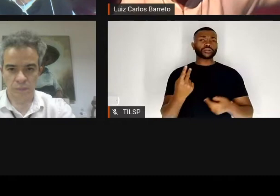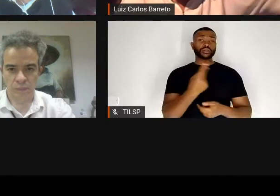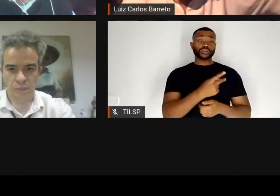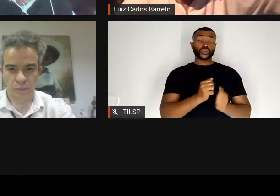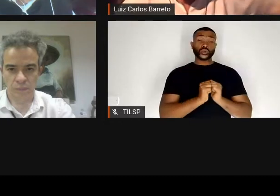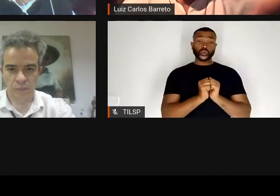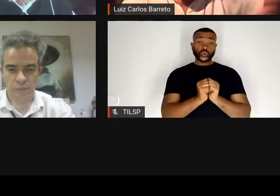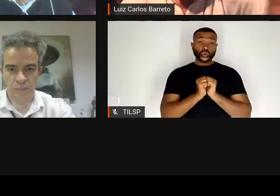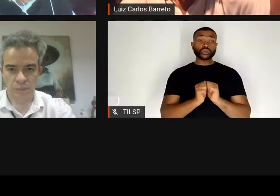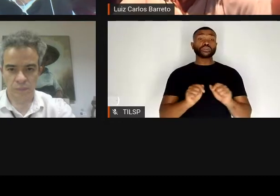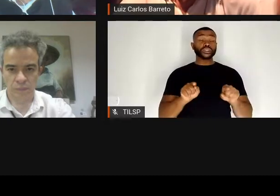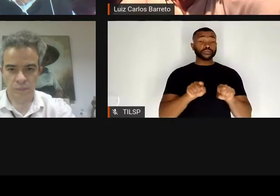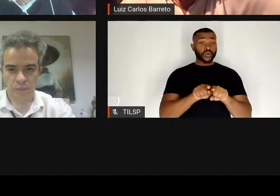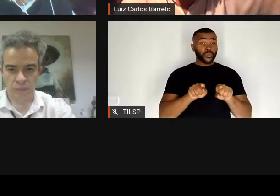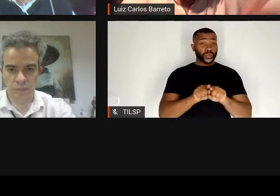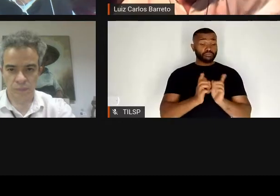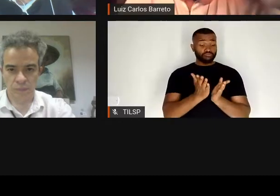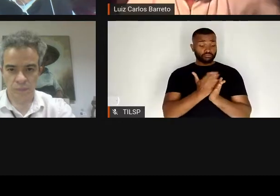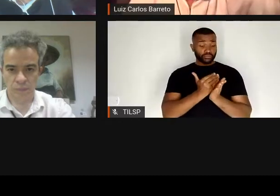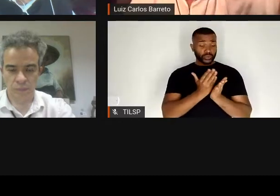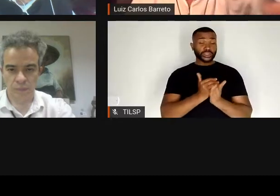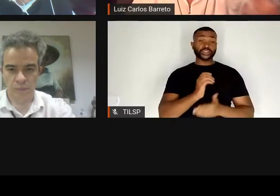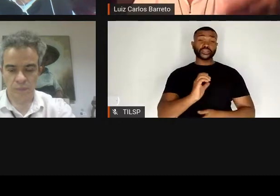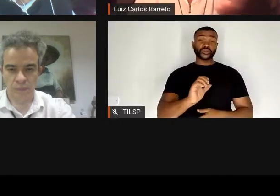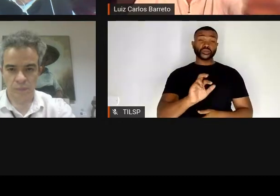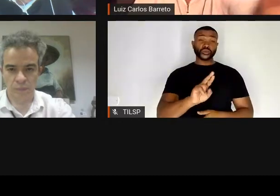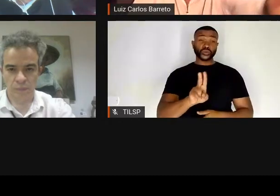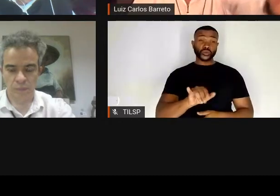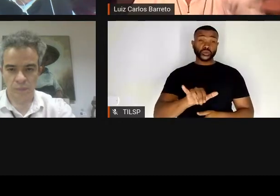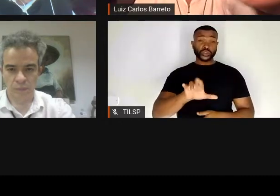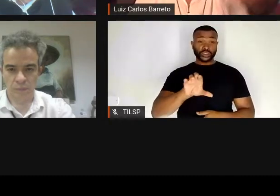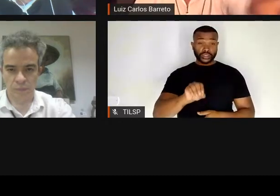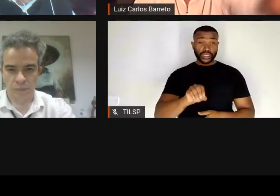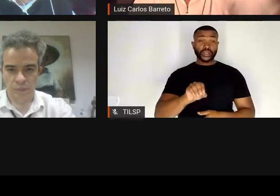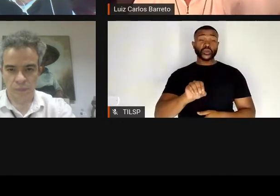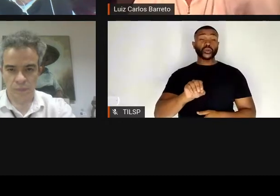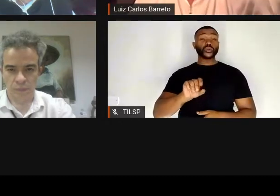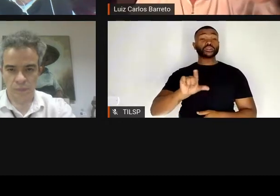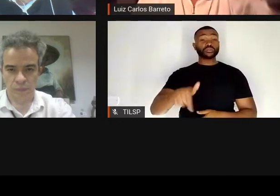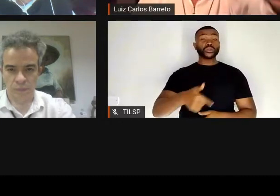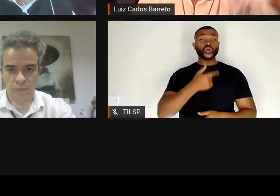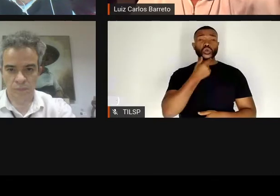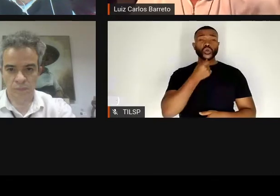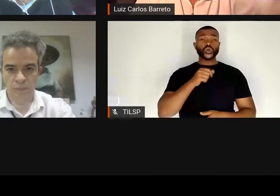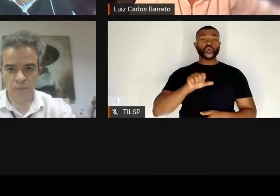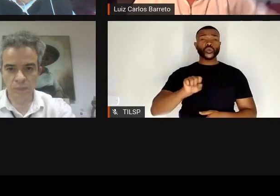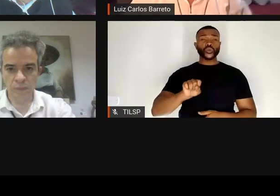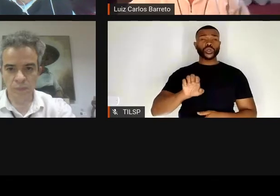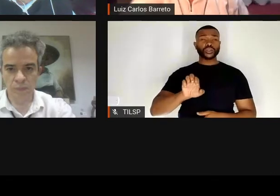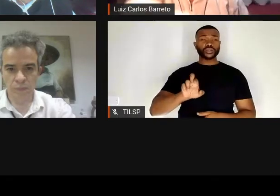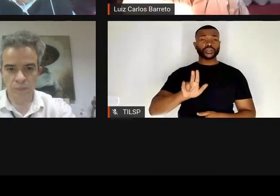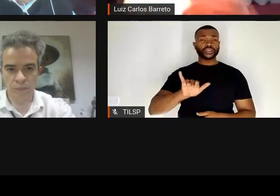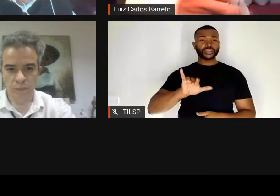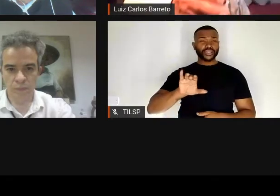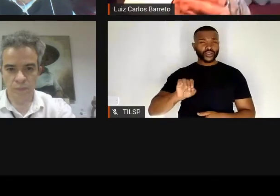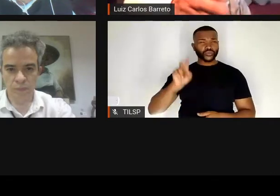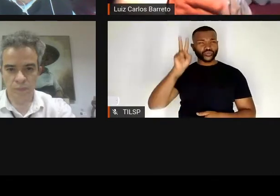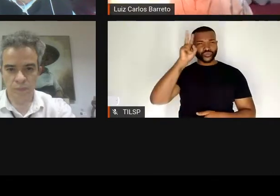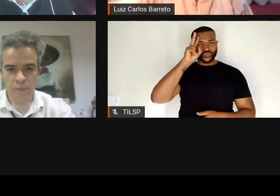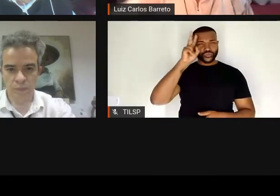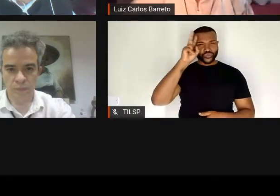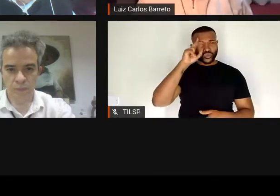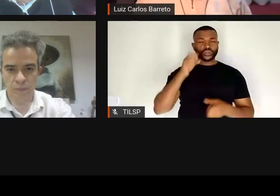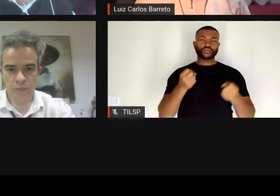o Cruzeiro, o Sérgio, depois foi lá e vai nos contar a história